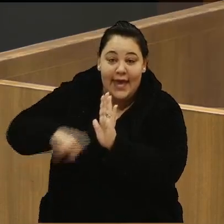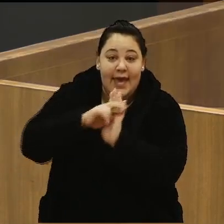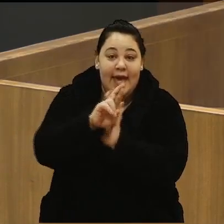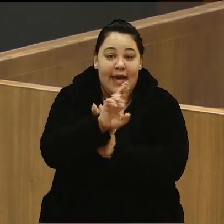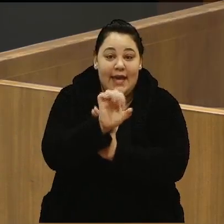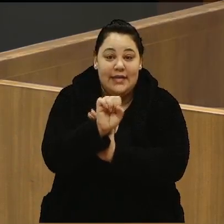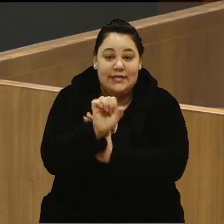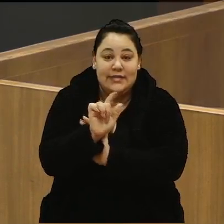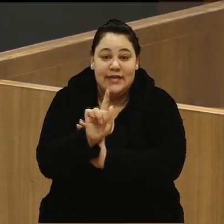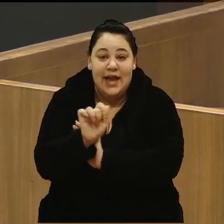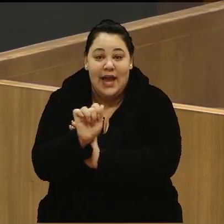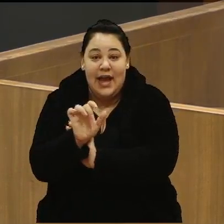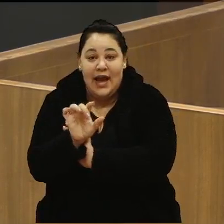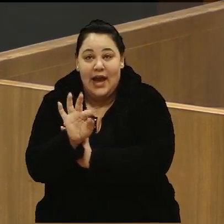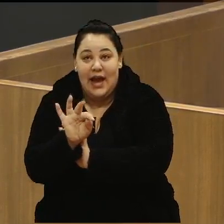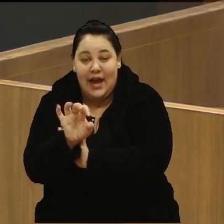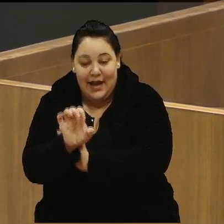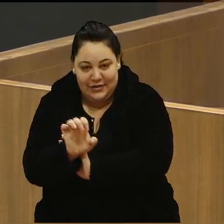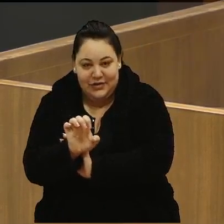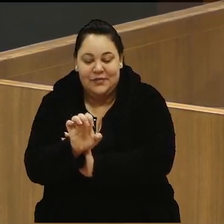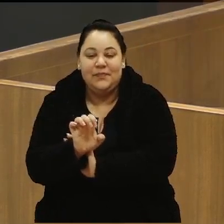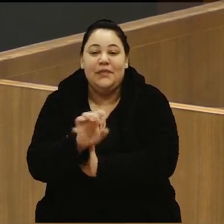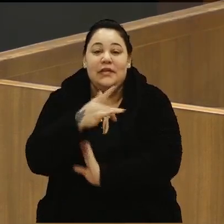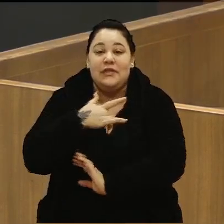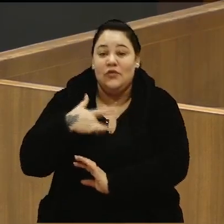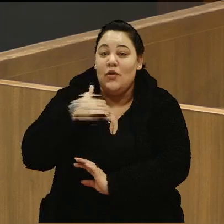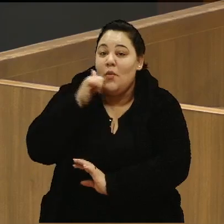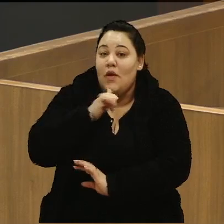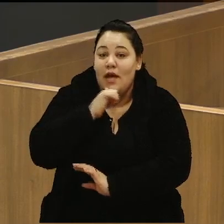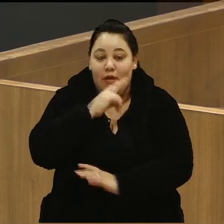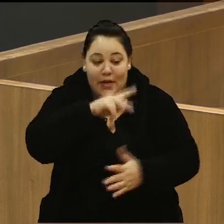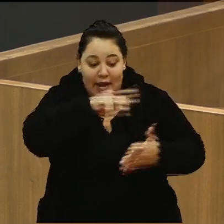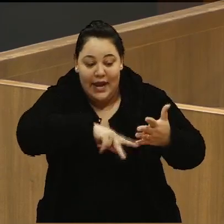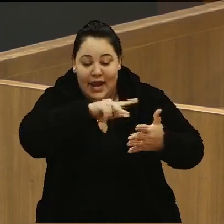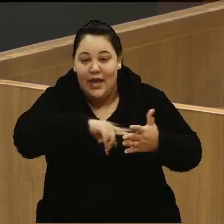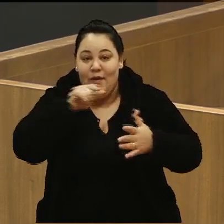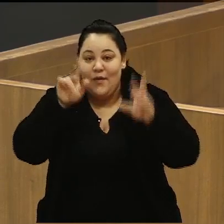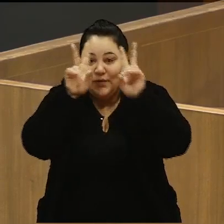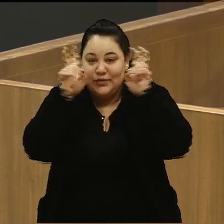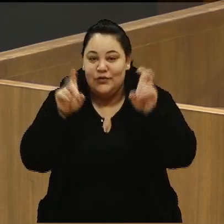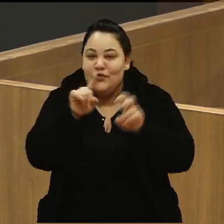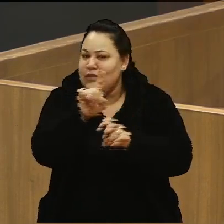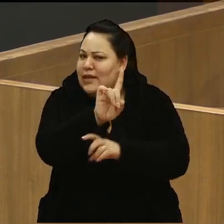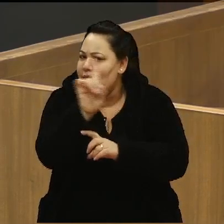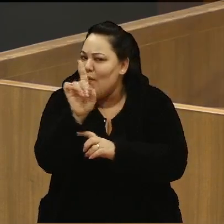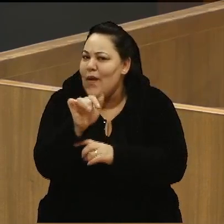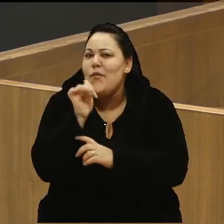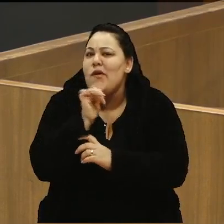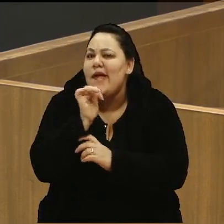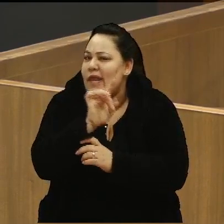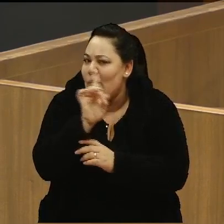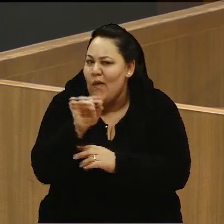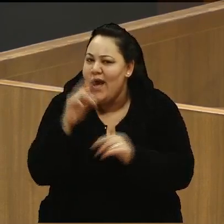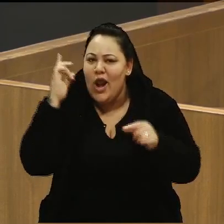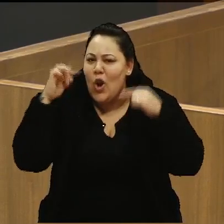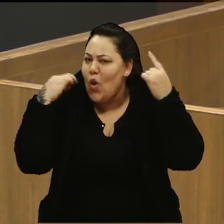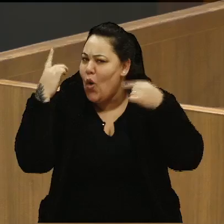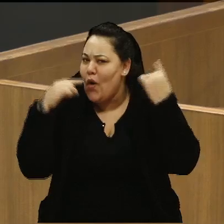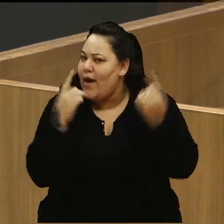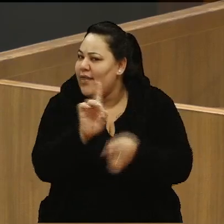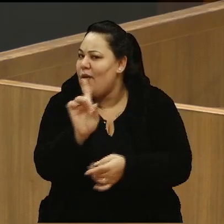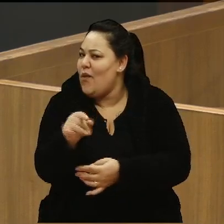que o vereador leu é o tema do nosso cartaz. Você não está louca nem sozinha, né? Porque quando a mulher está muito